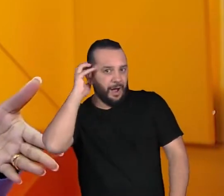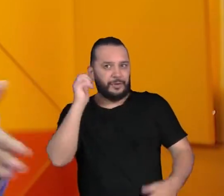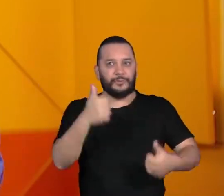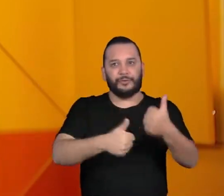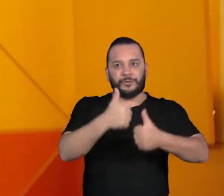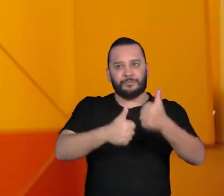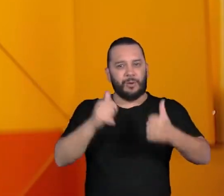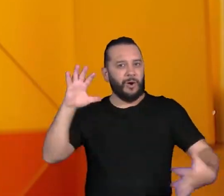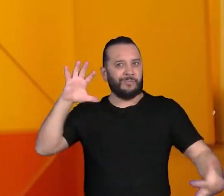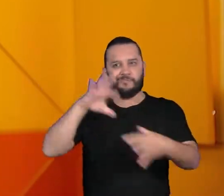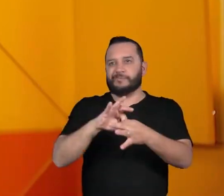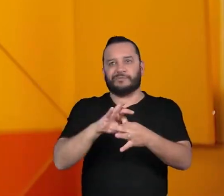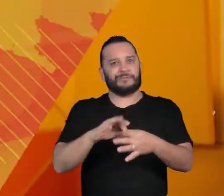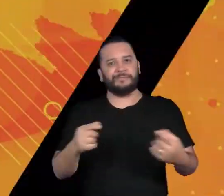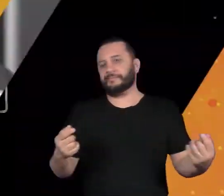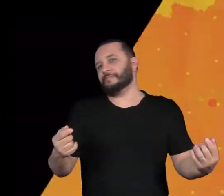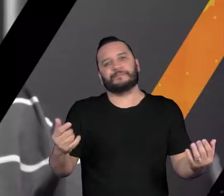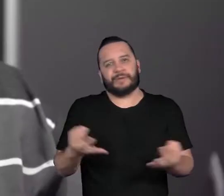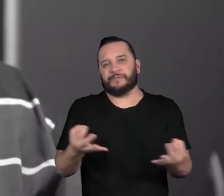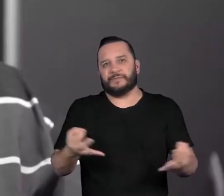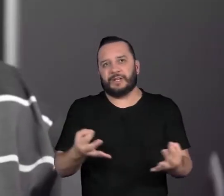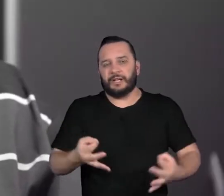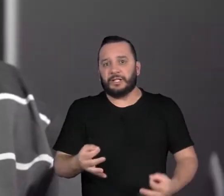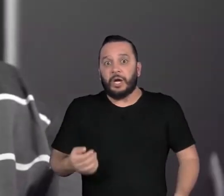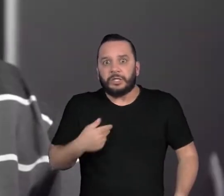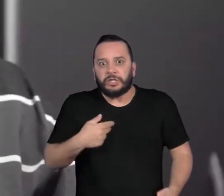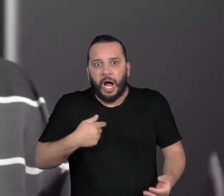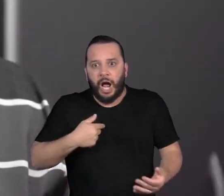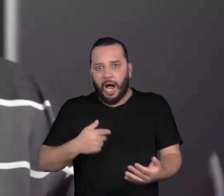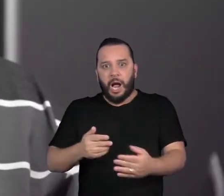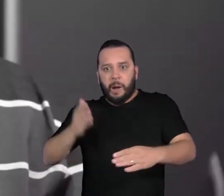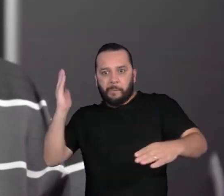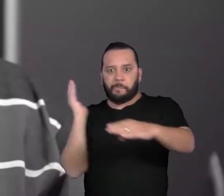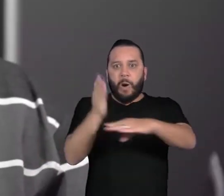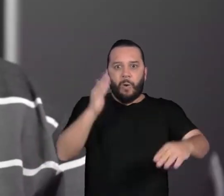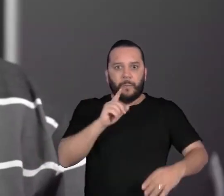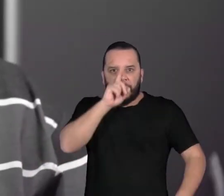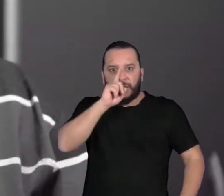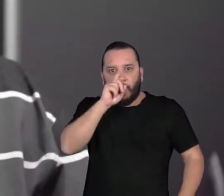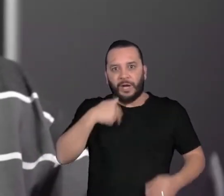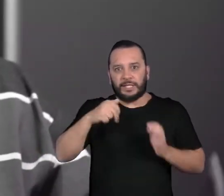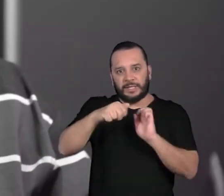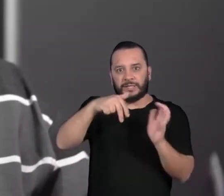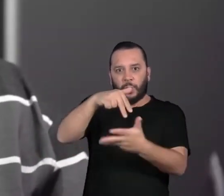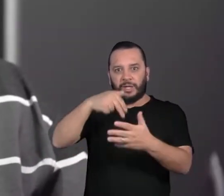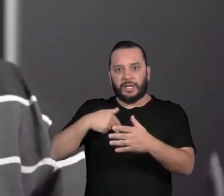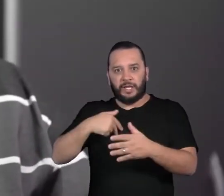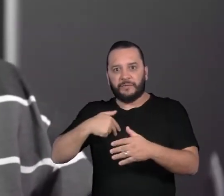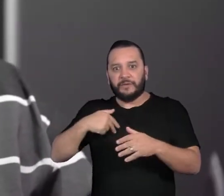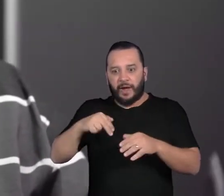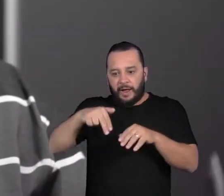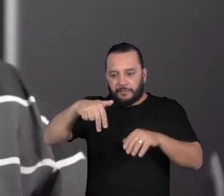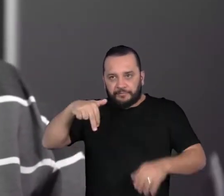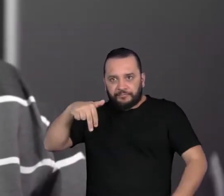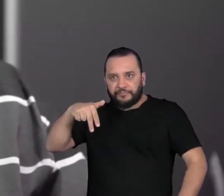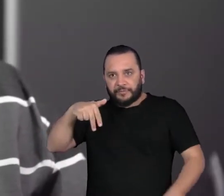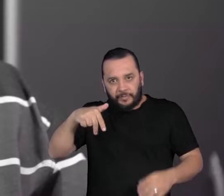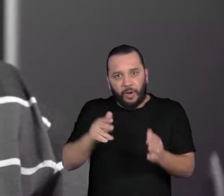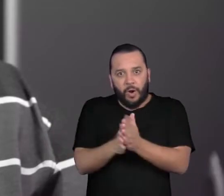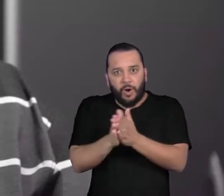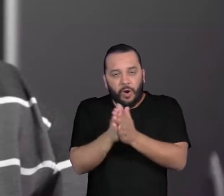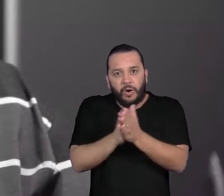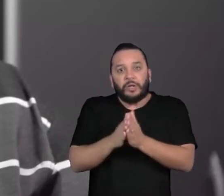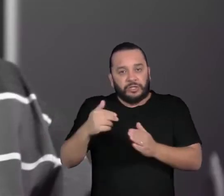foi um casamento perfeito. Falta perigosa para o time do Estação Livre fazer a cobrança. Oportunidade, estamos chegando